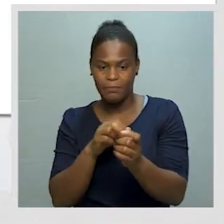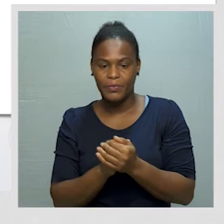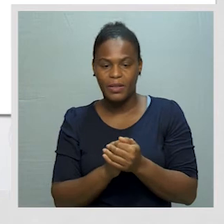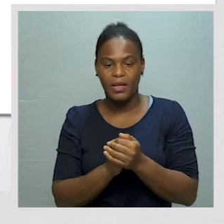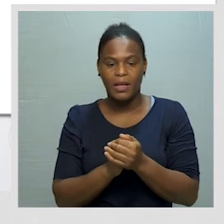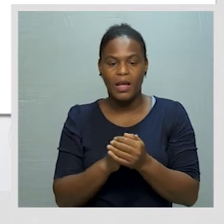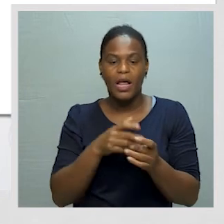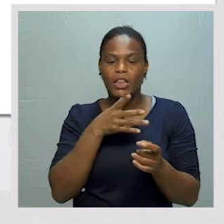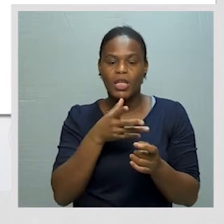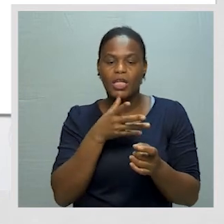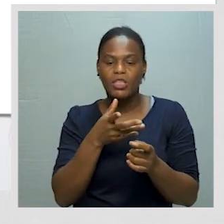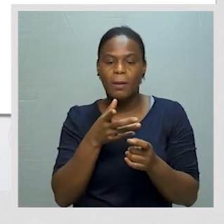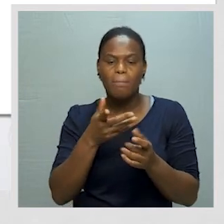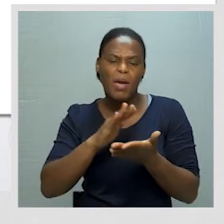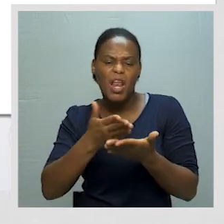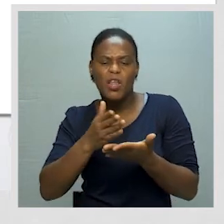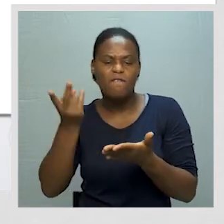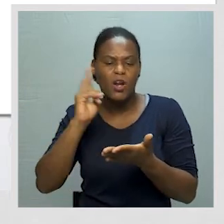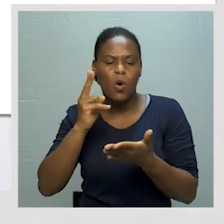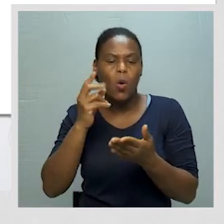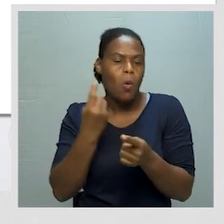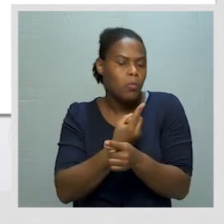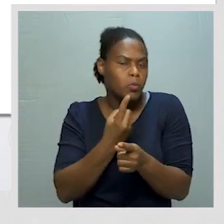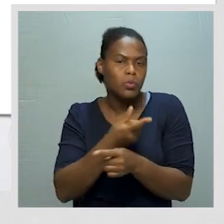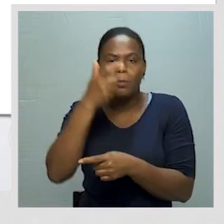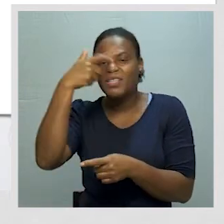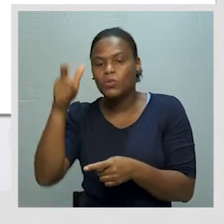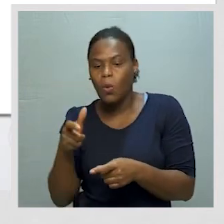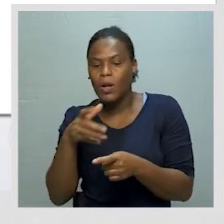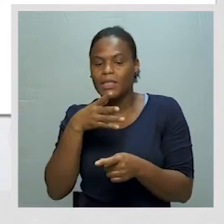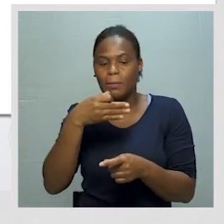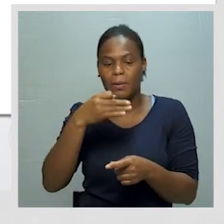produto por pessoa. E a fórmula de calcular o PIB per